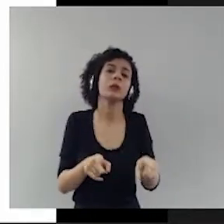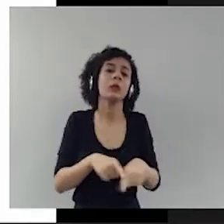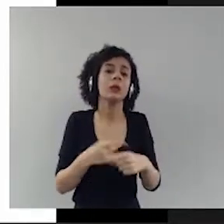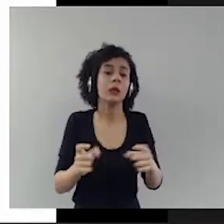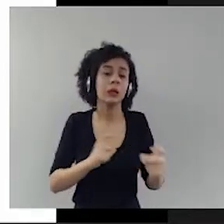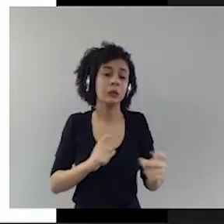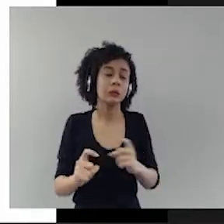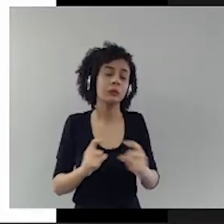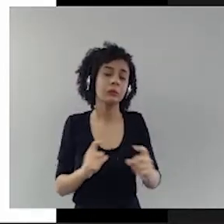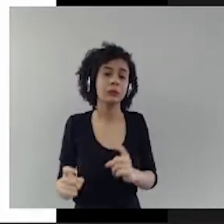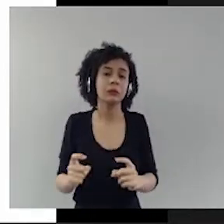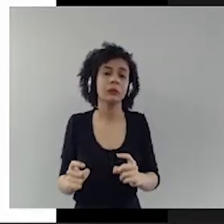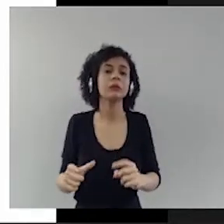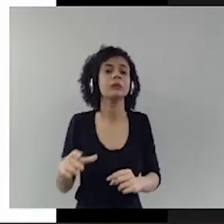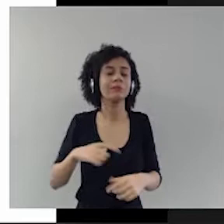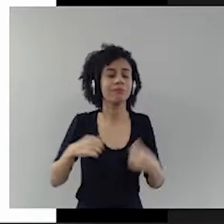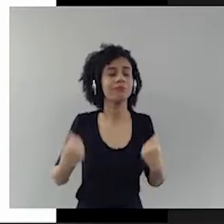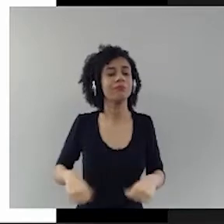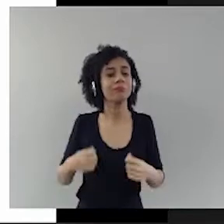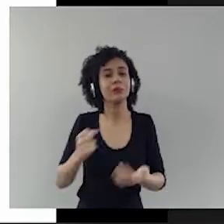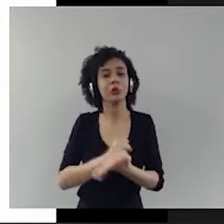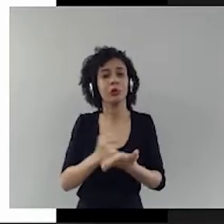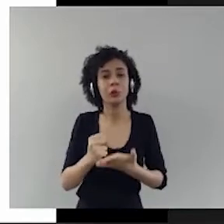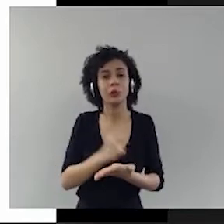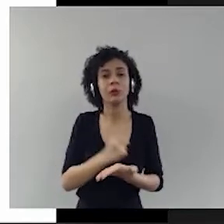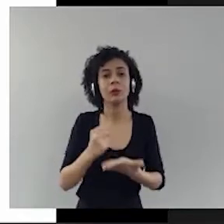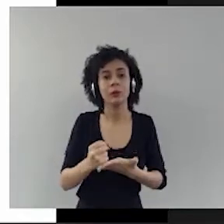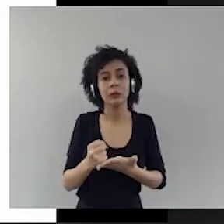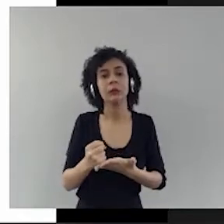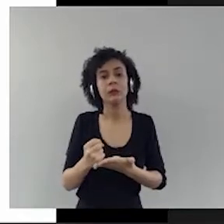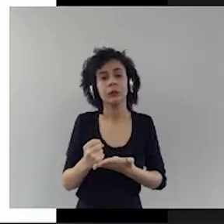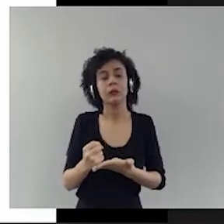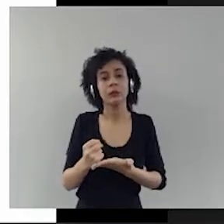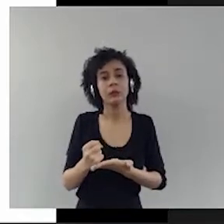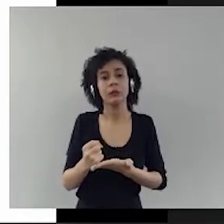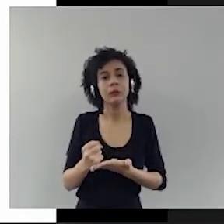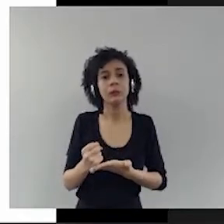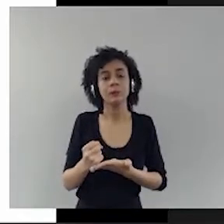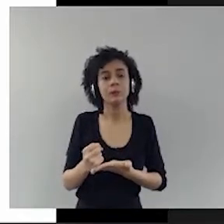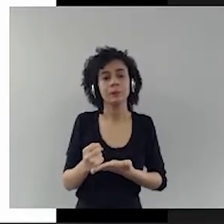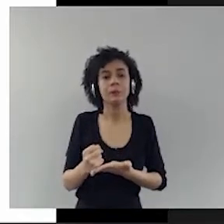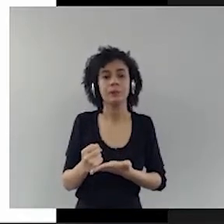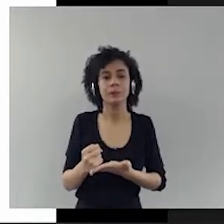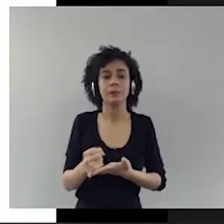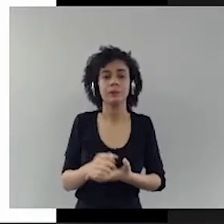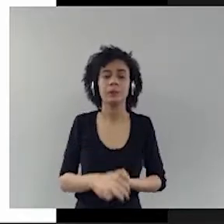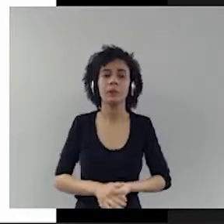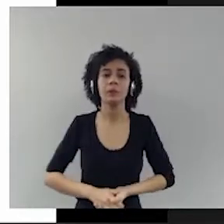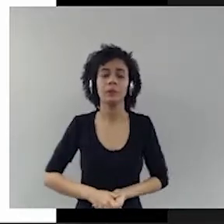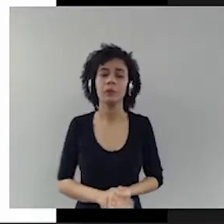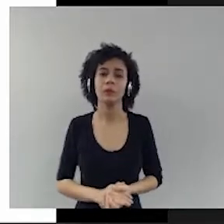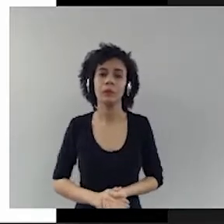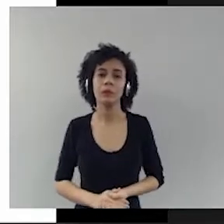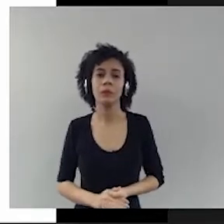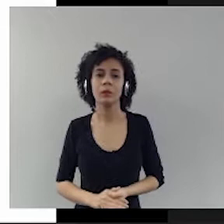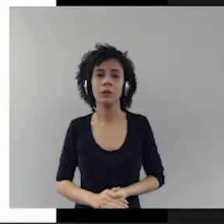de que a administração tem necessidade de contratar e limpasse disso pretende-se